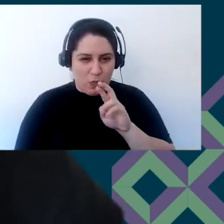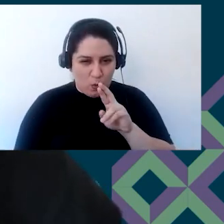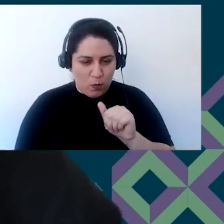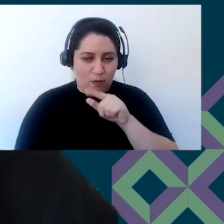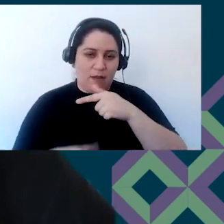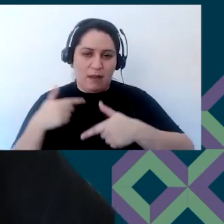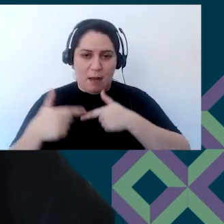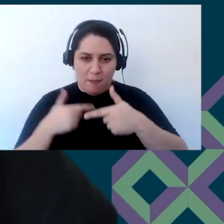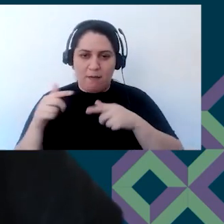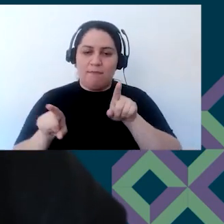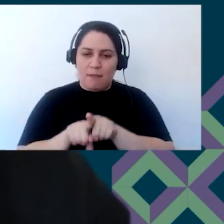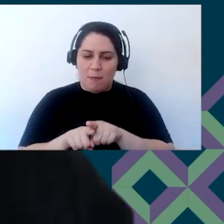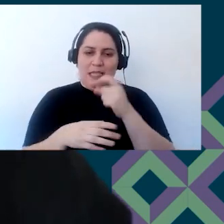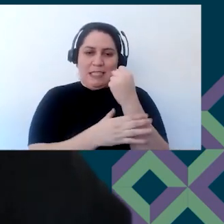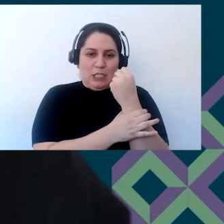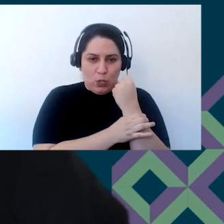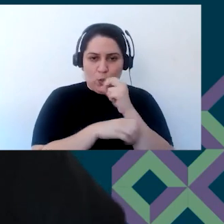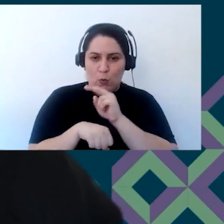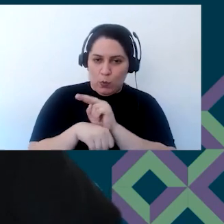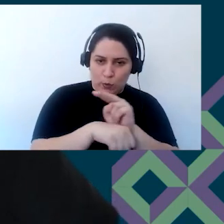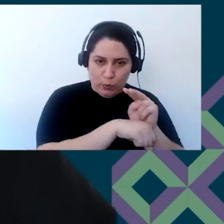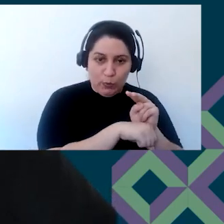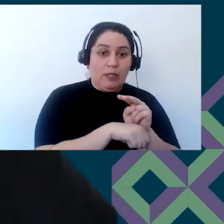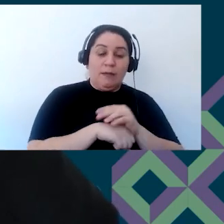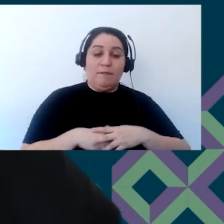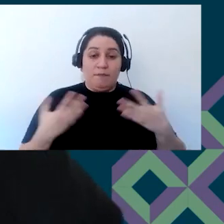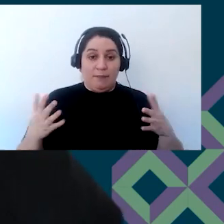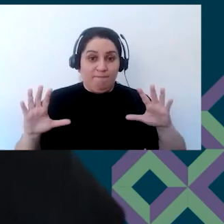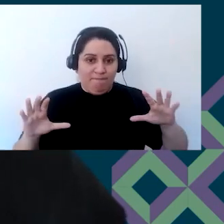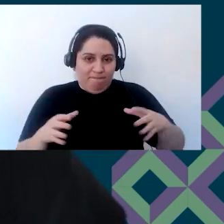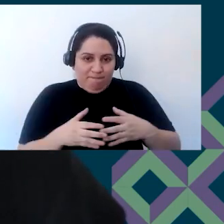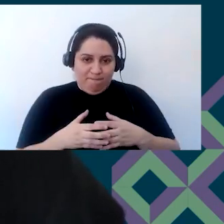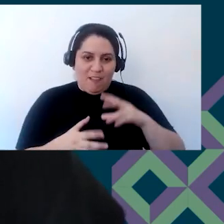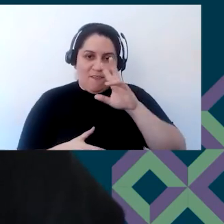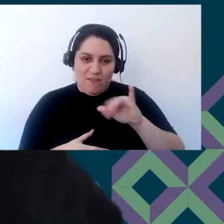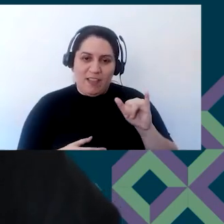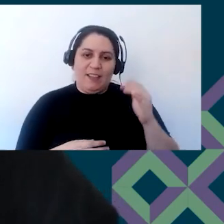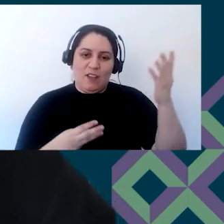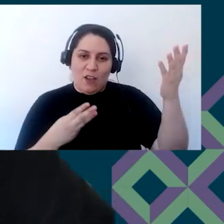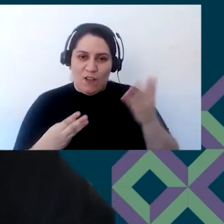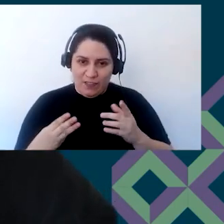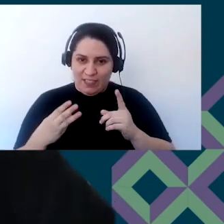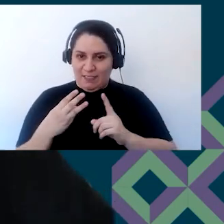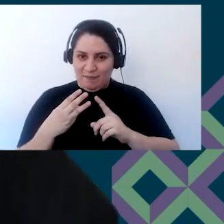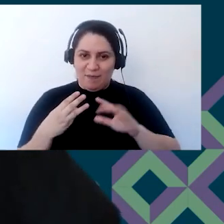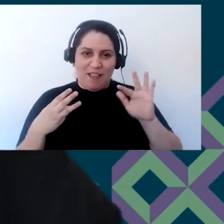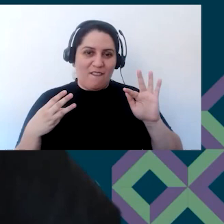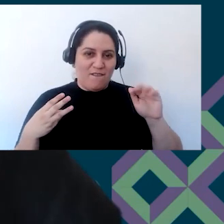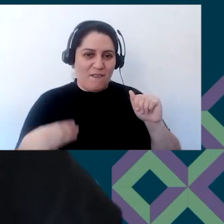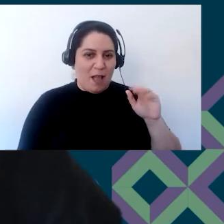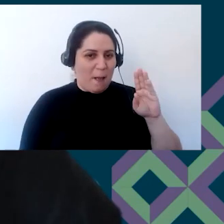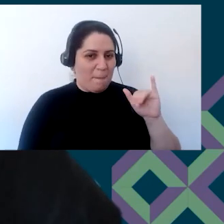papel de Security Champion. E para se juntar a esse time maravilhoso, nós temos a Fabiola Moreira, que é uma